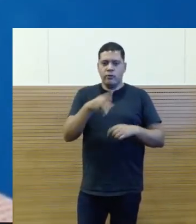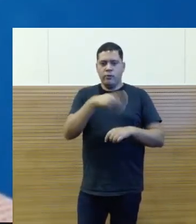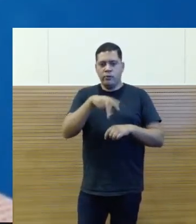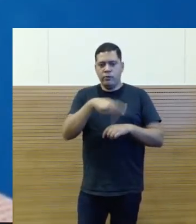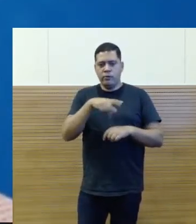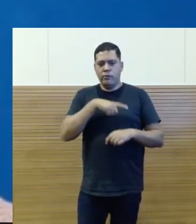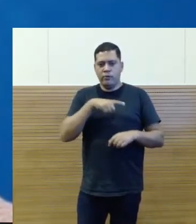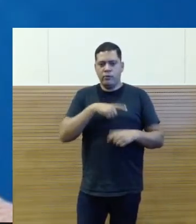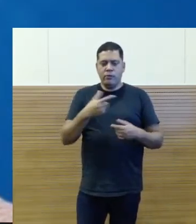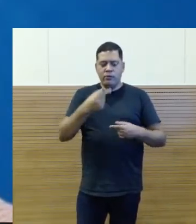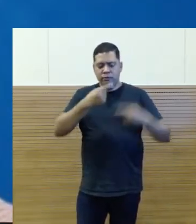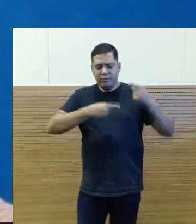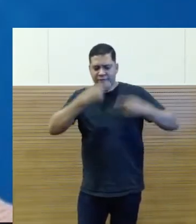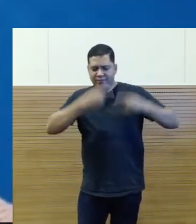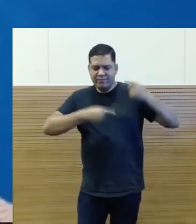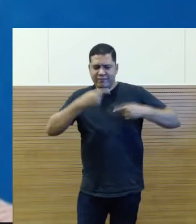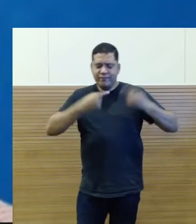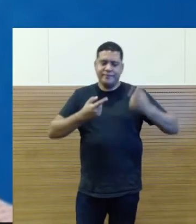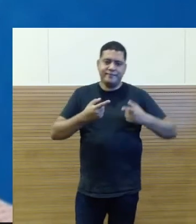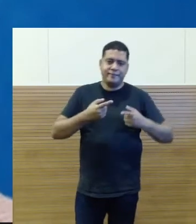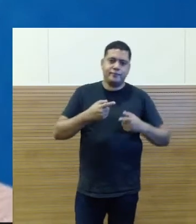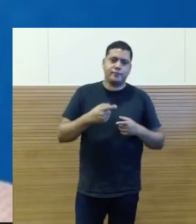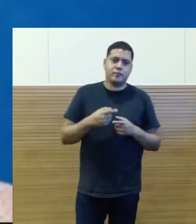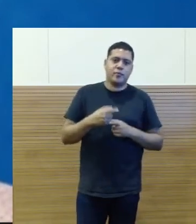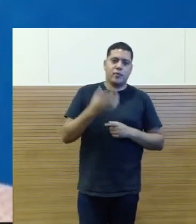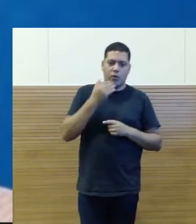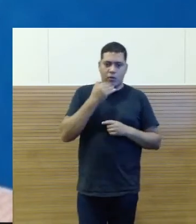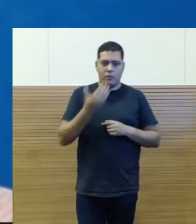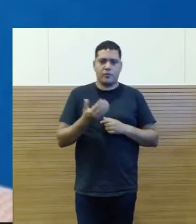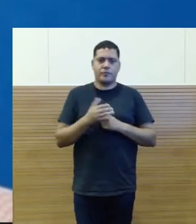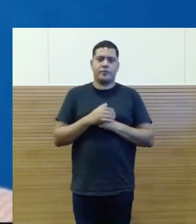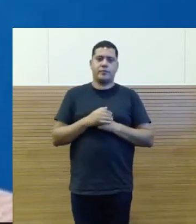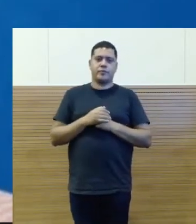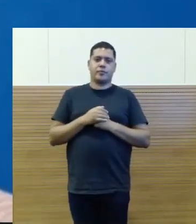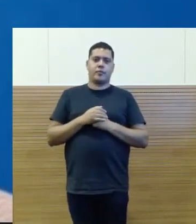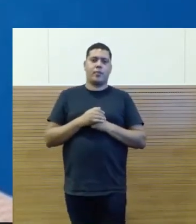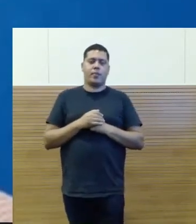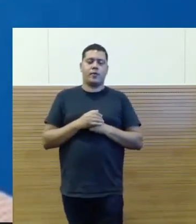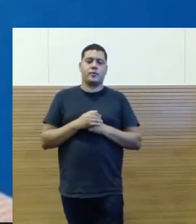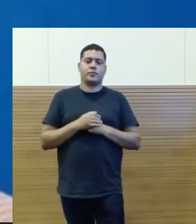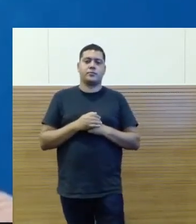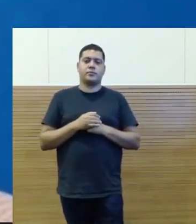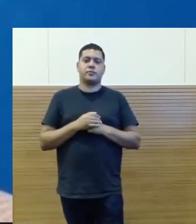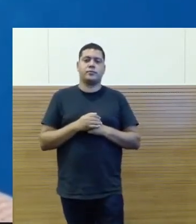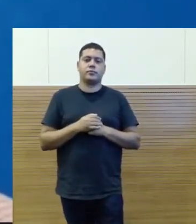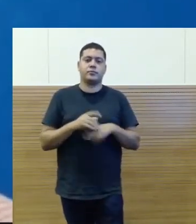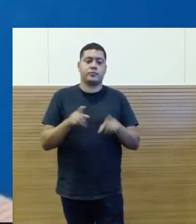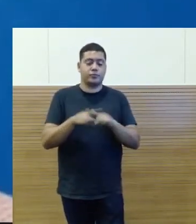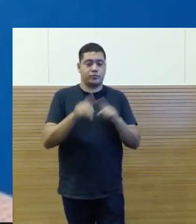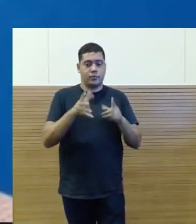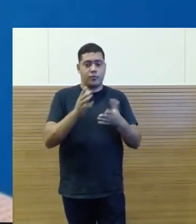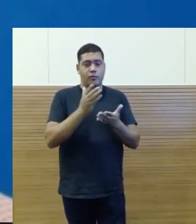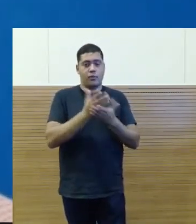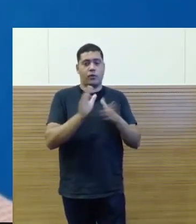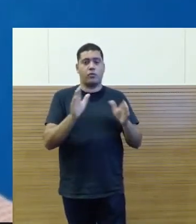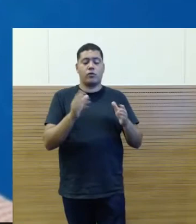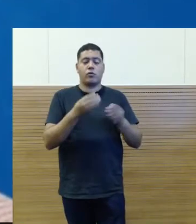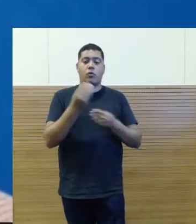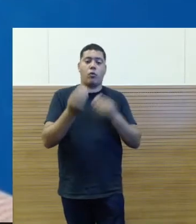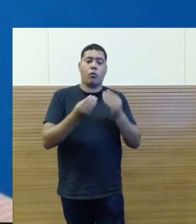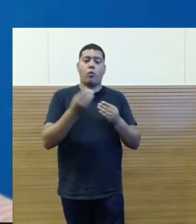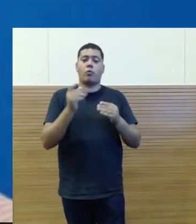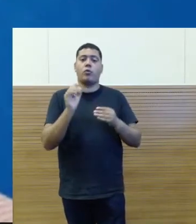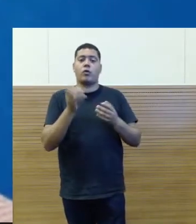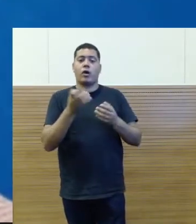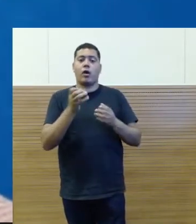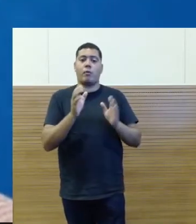têm o diálogo das cúpulas alimentares e já determinaram roteiros específicos sobre o que eles querem